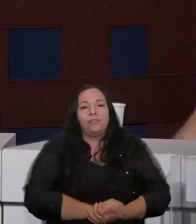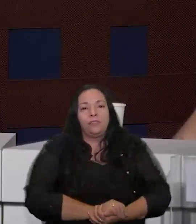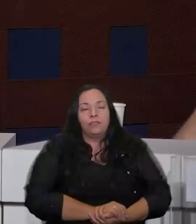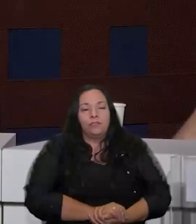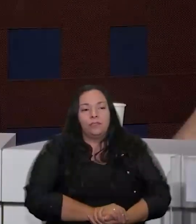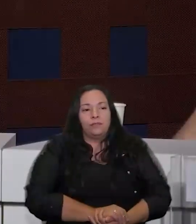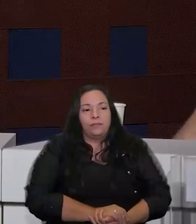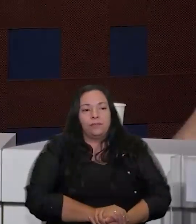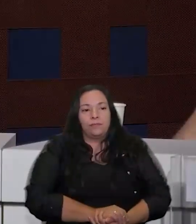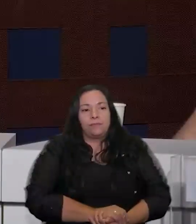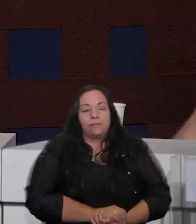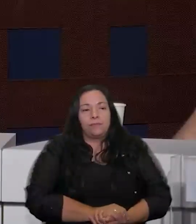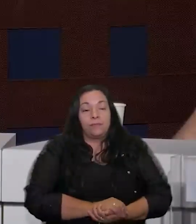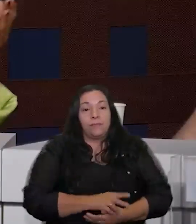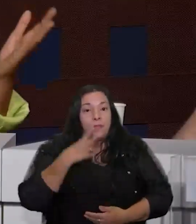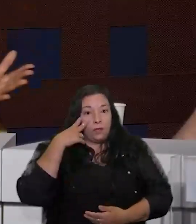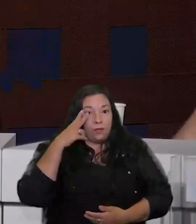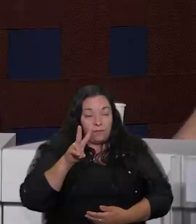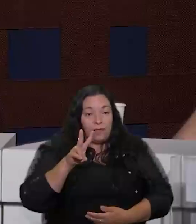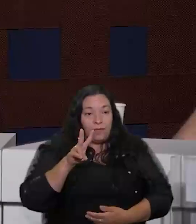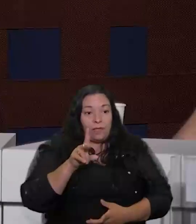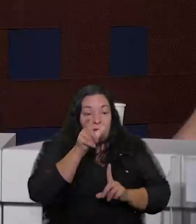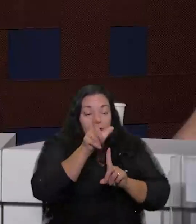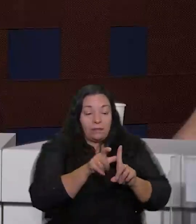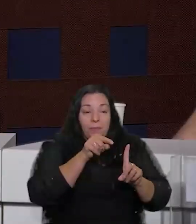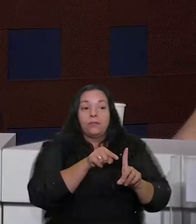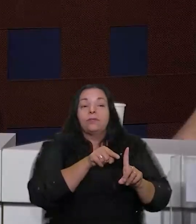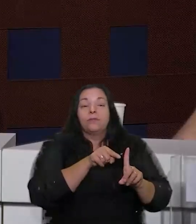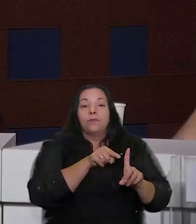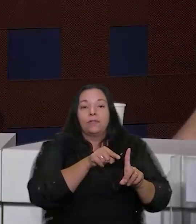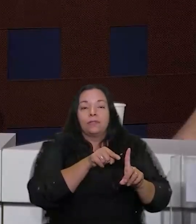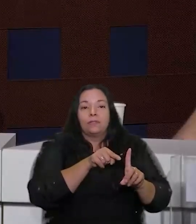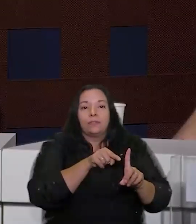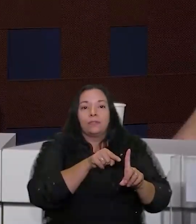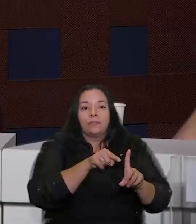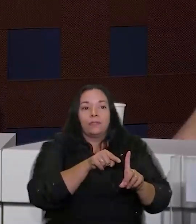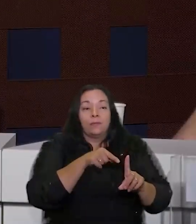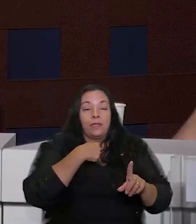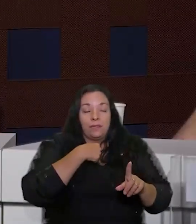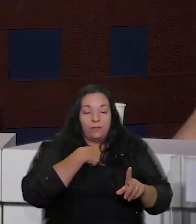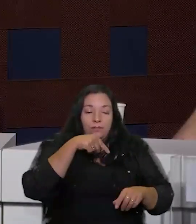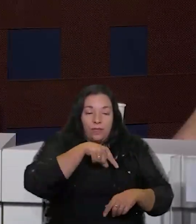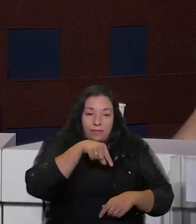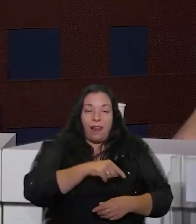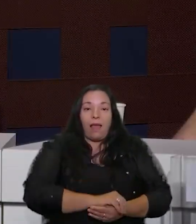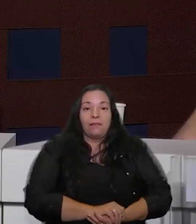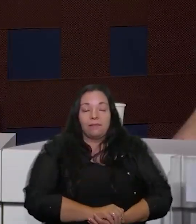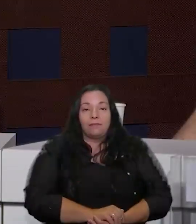Era, né, de fato, ali. E eu via quem eram aquelas pessoas que tinham disputado muito, né, para que eu estivesse lá, e